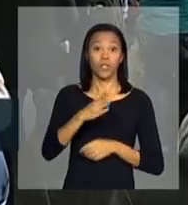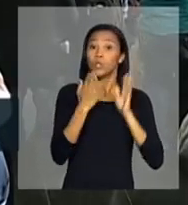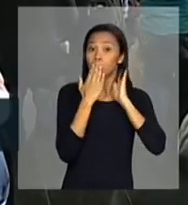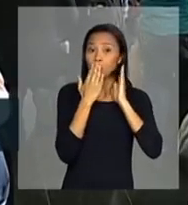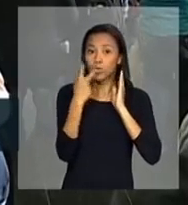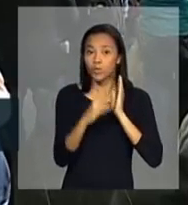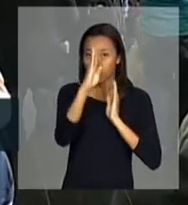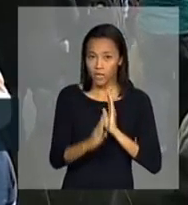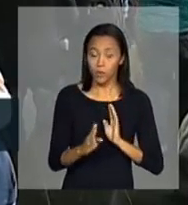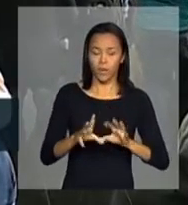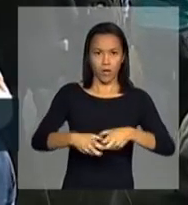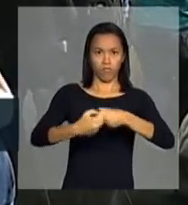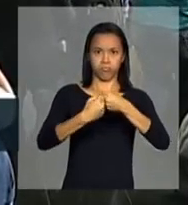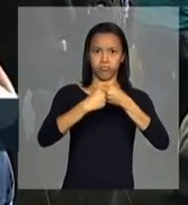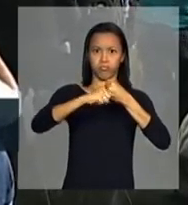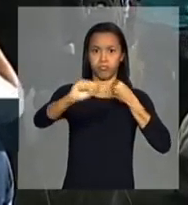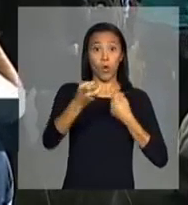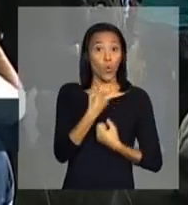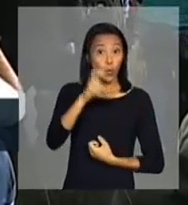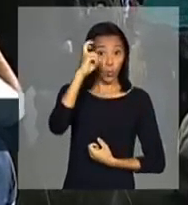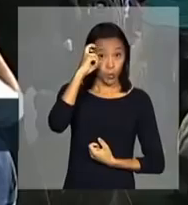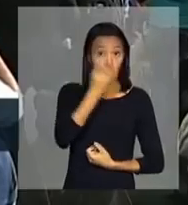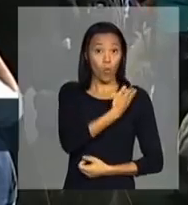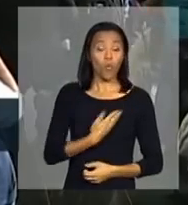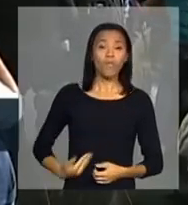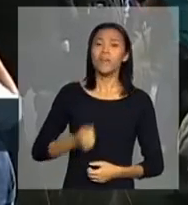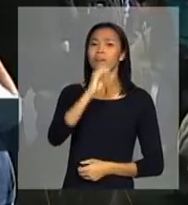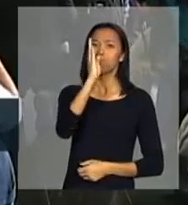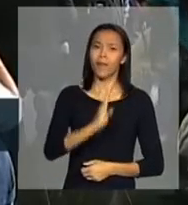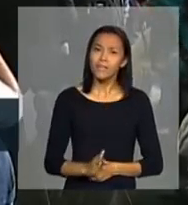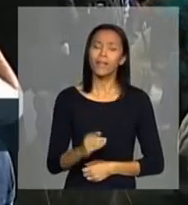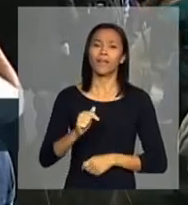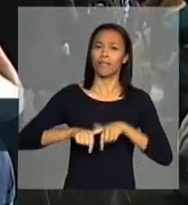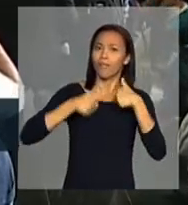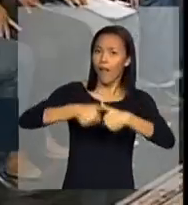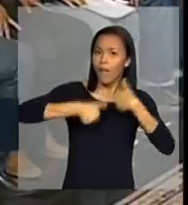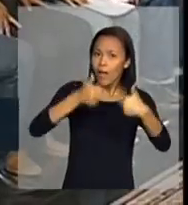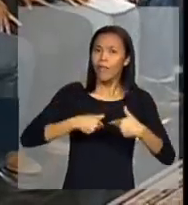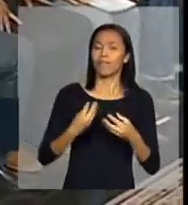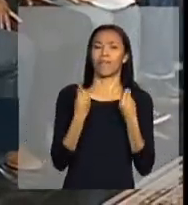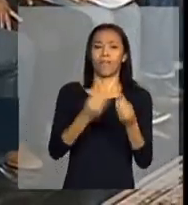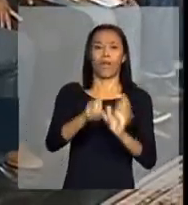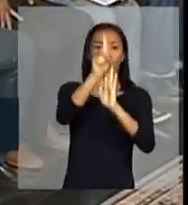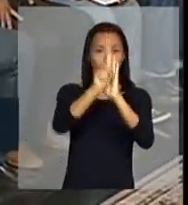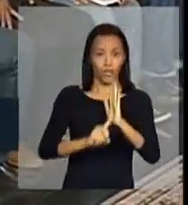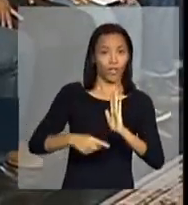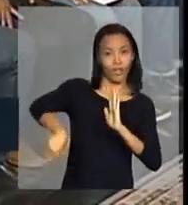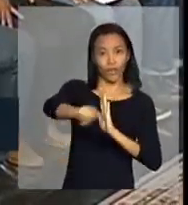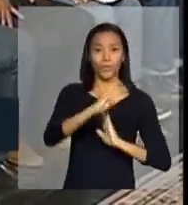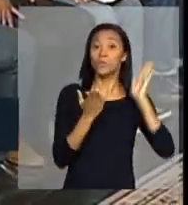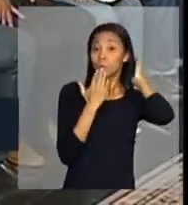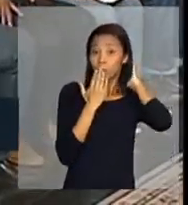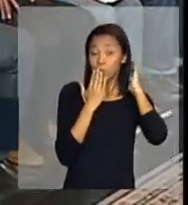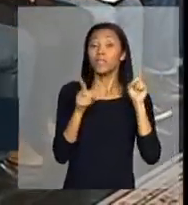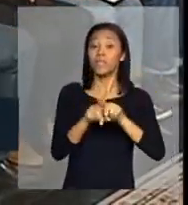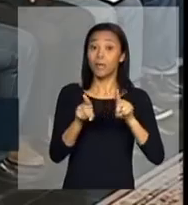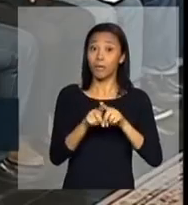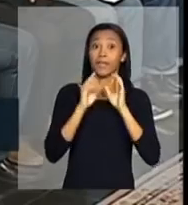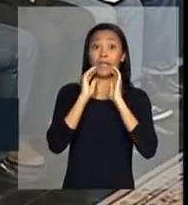Em razão de tamanha riqueza cultural, o governo brasileiro age para garantir e promover os direitos indígenas, assim como determina